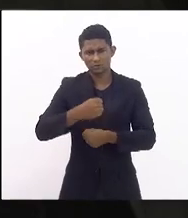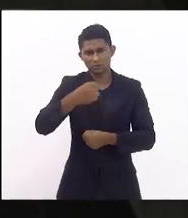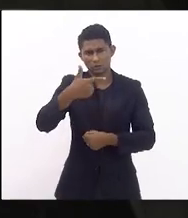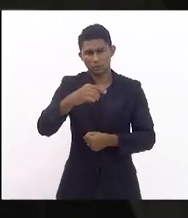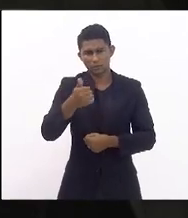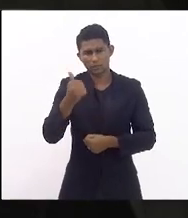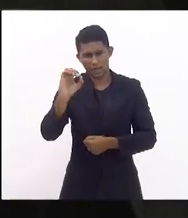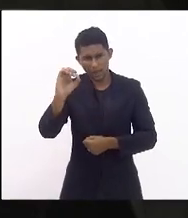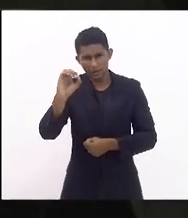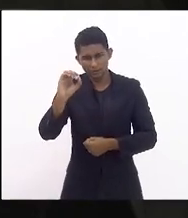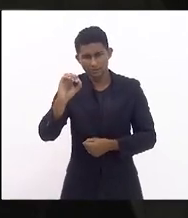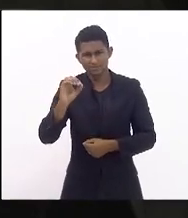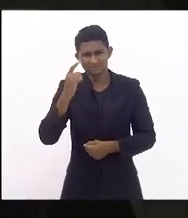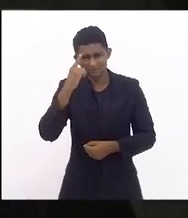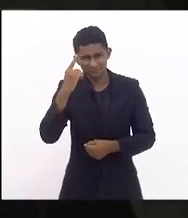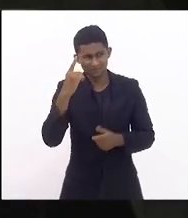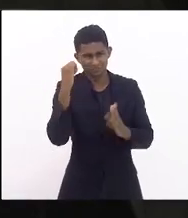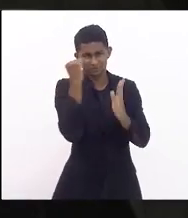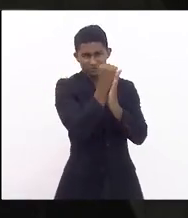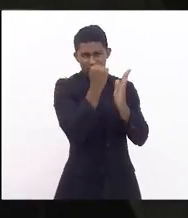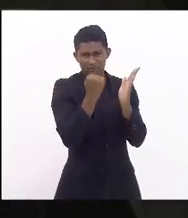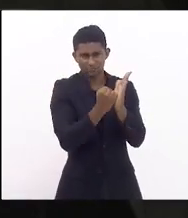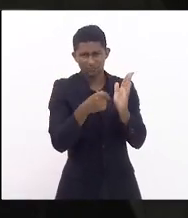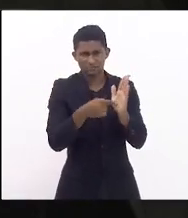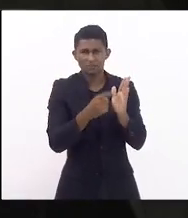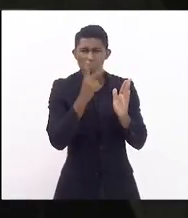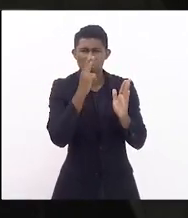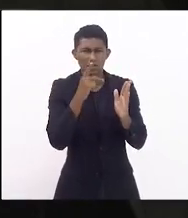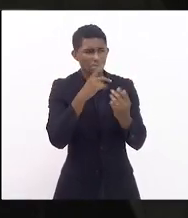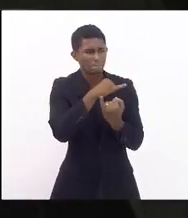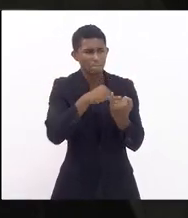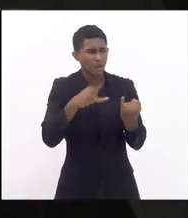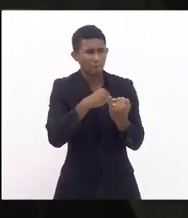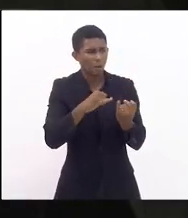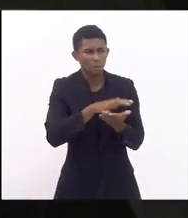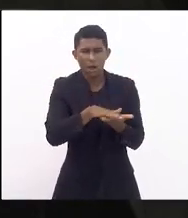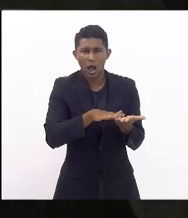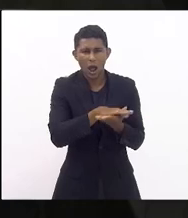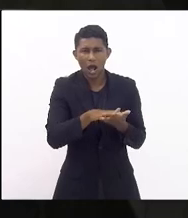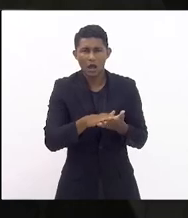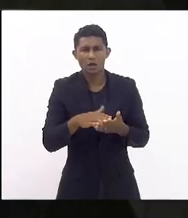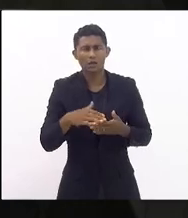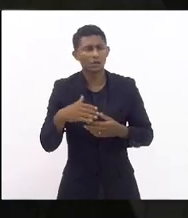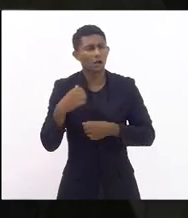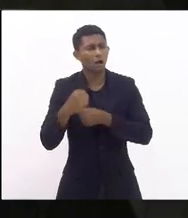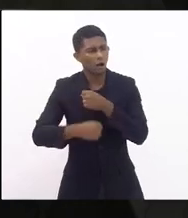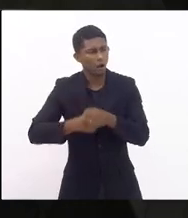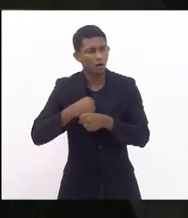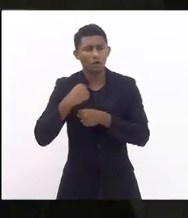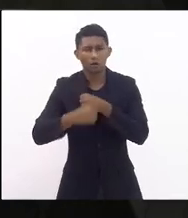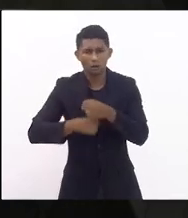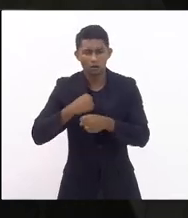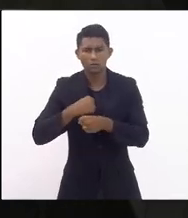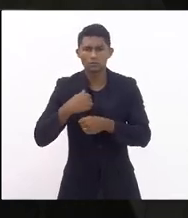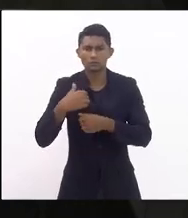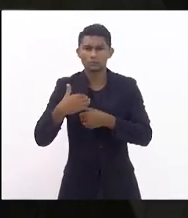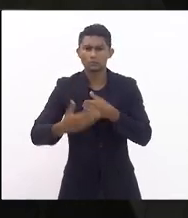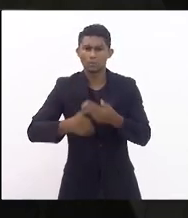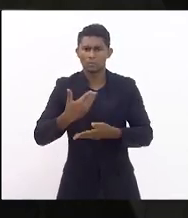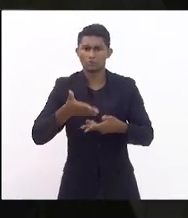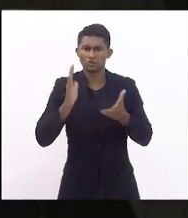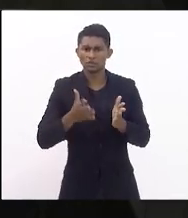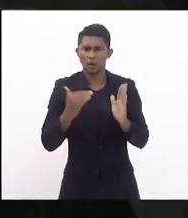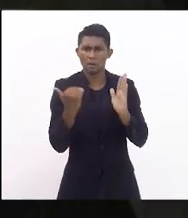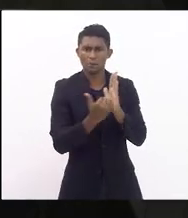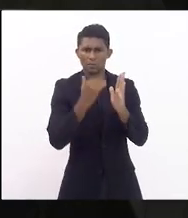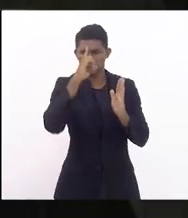essa concessão não tinha chegado nem à metade da sua duração, que ela tenha sido prorrogada